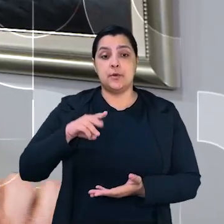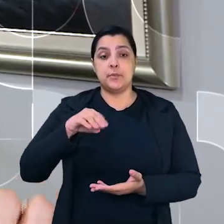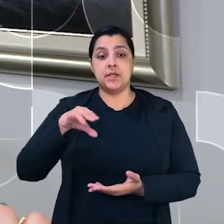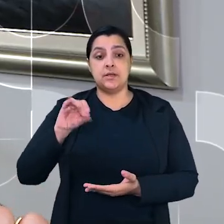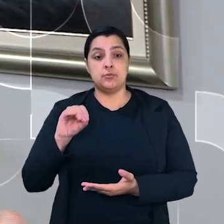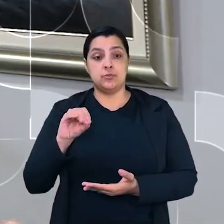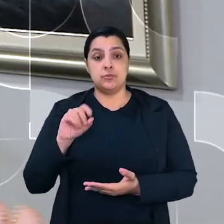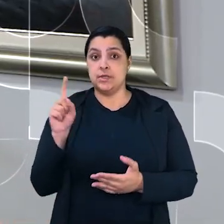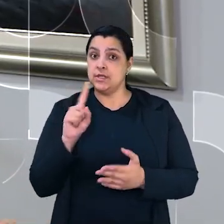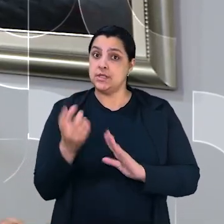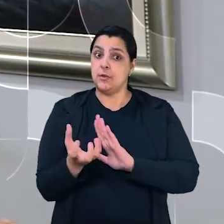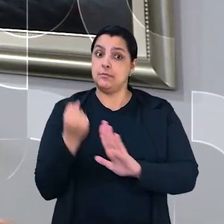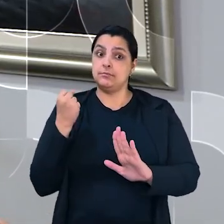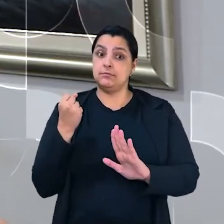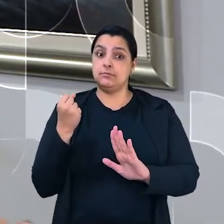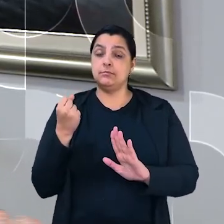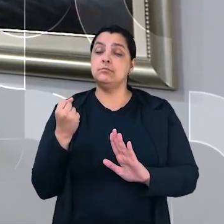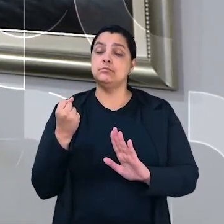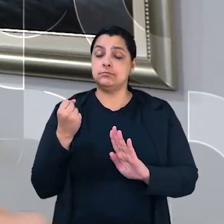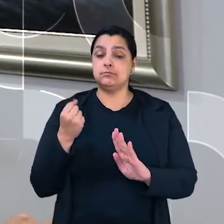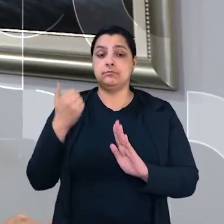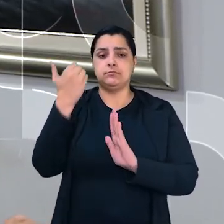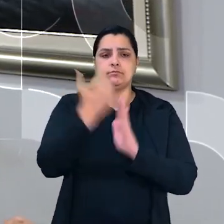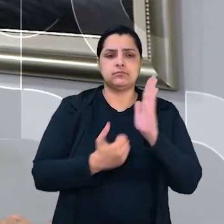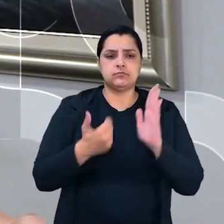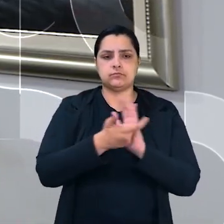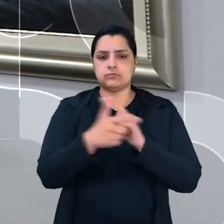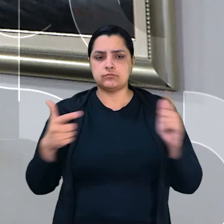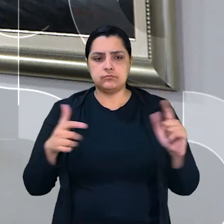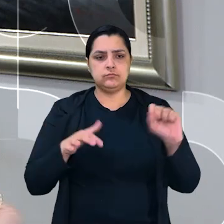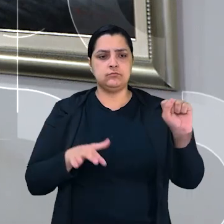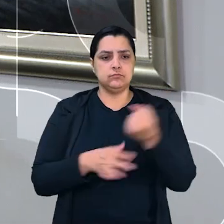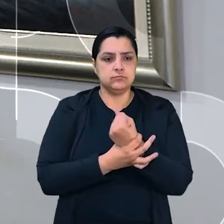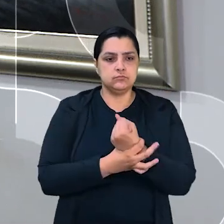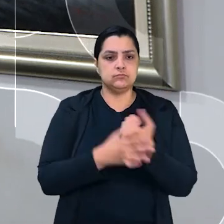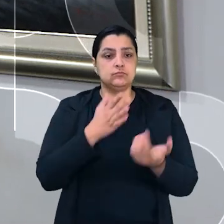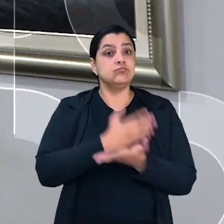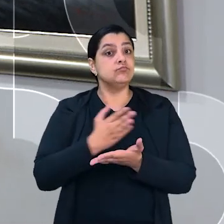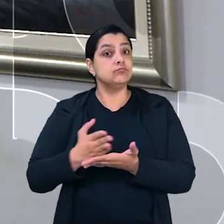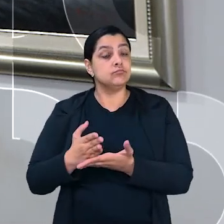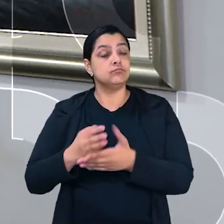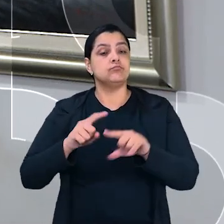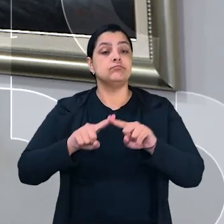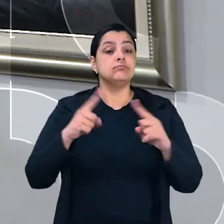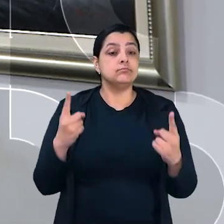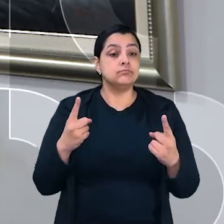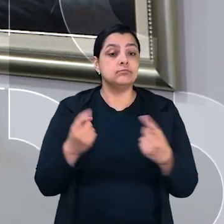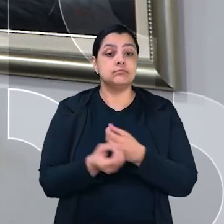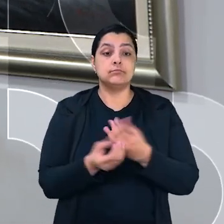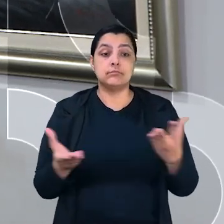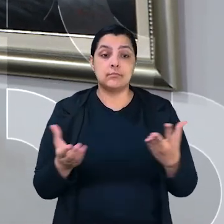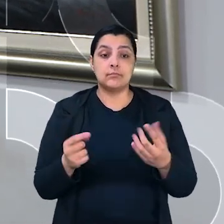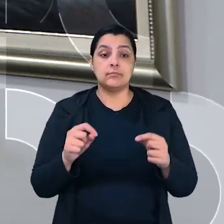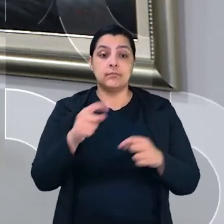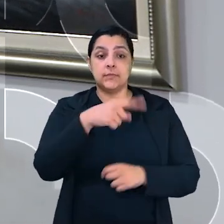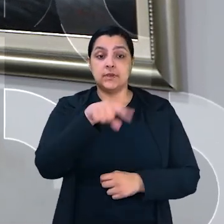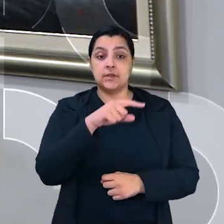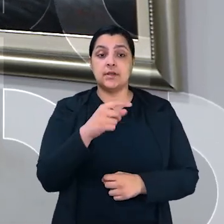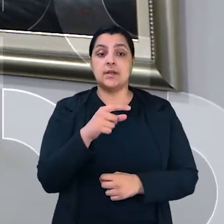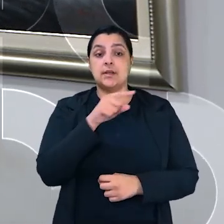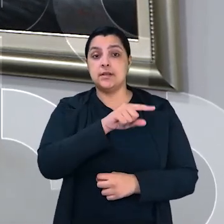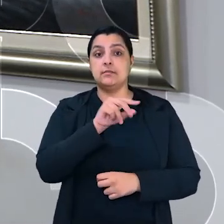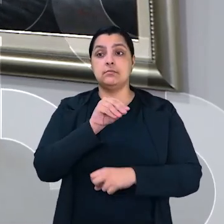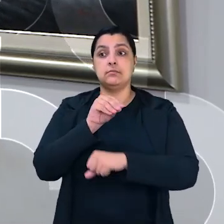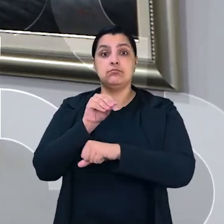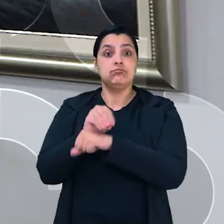menos um salário mínimo não confiscável. Não é dedutível de seguros, de parcelas, mas que assegure que